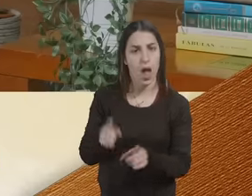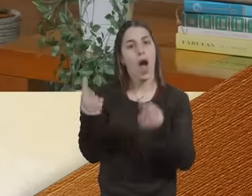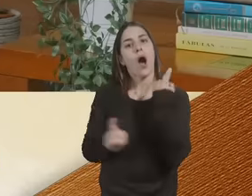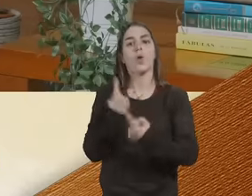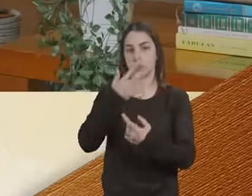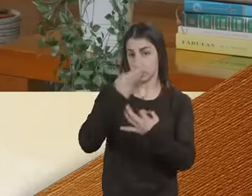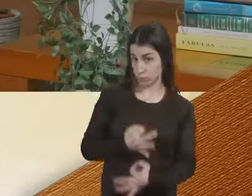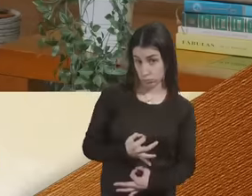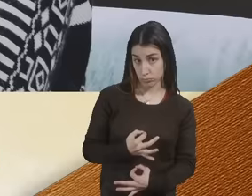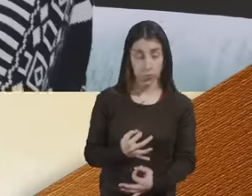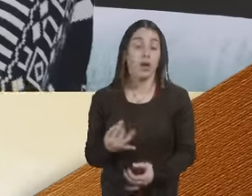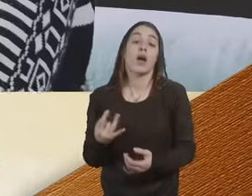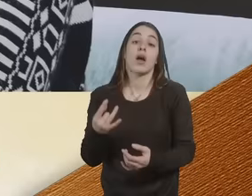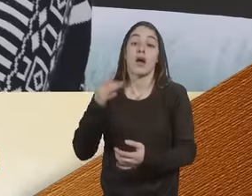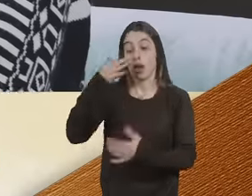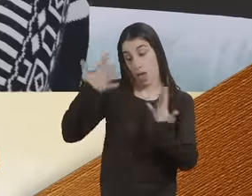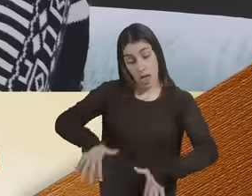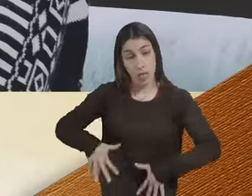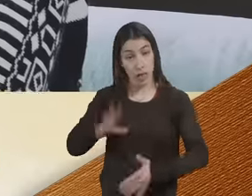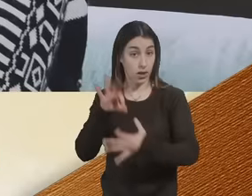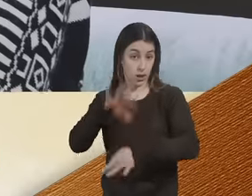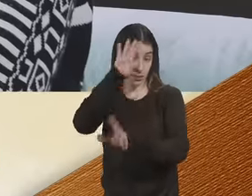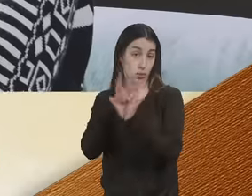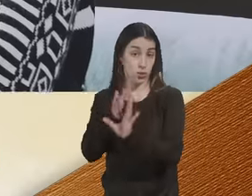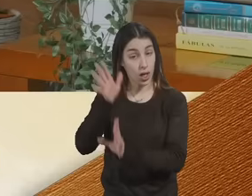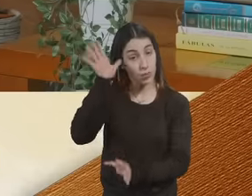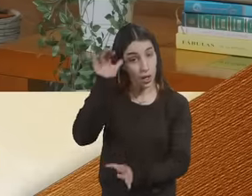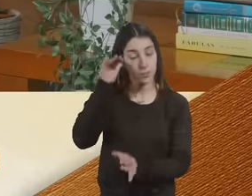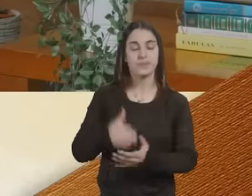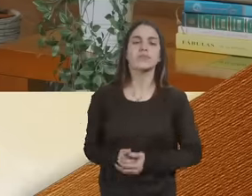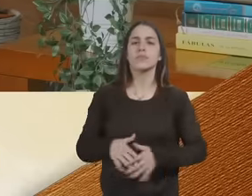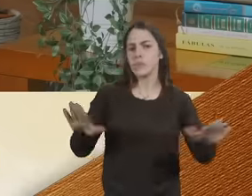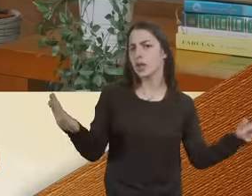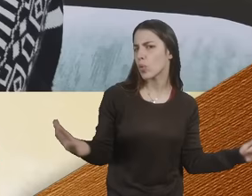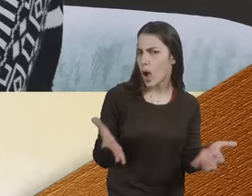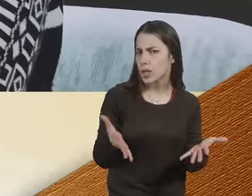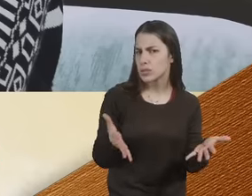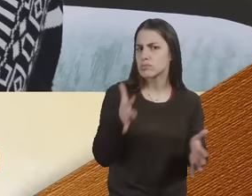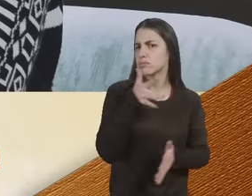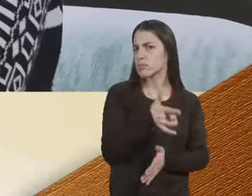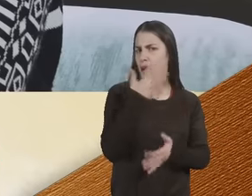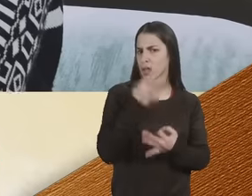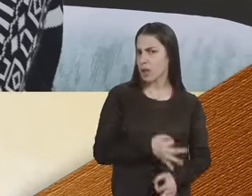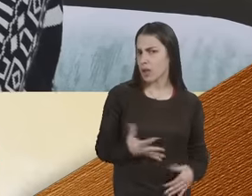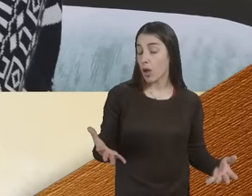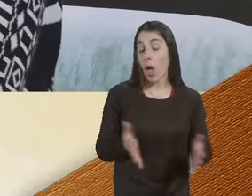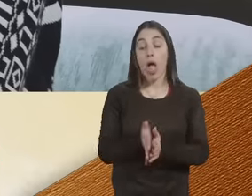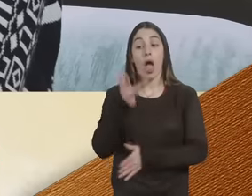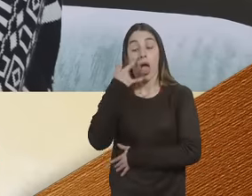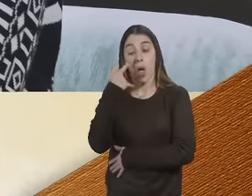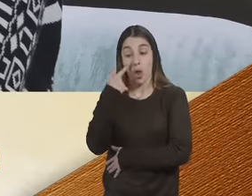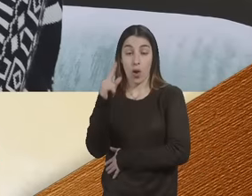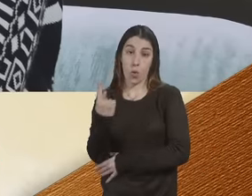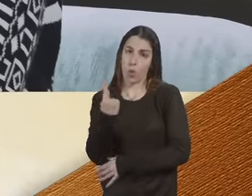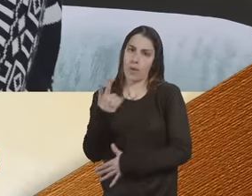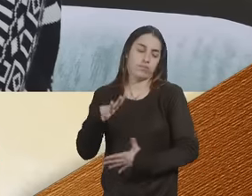crenças erradas que as pessoas têm sobre a psicologia animal. E quais são essas crenças? Olha, uma